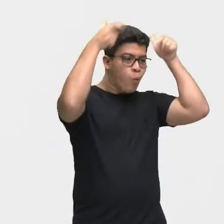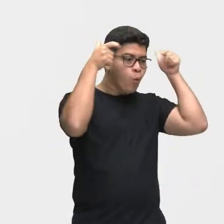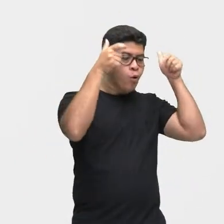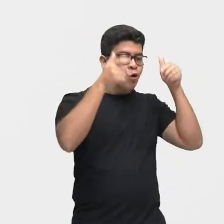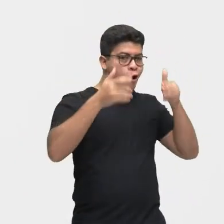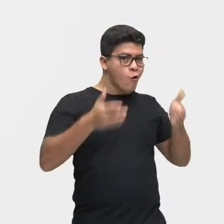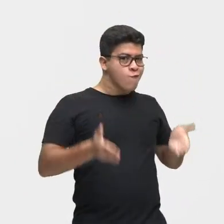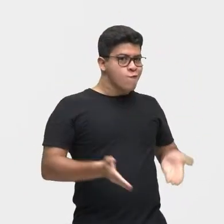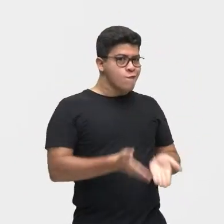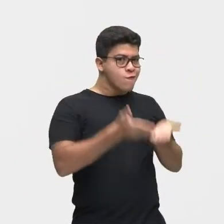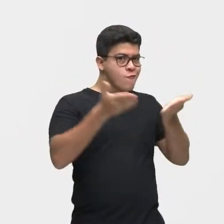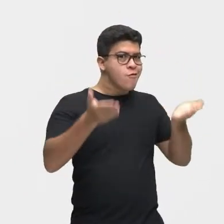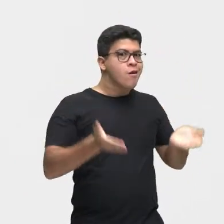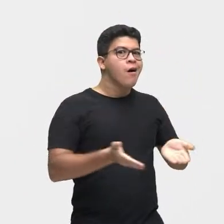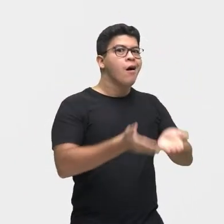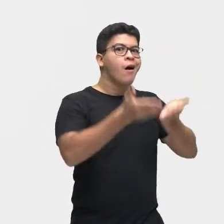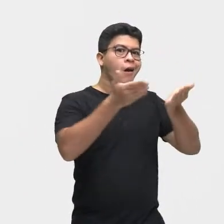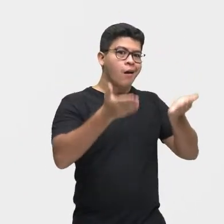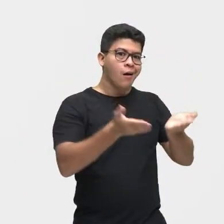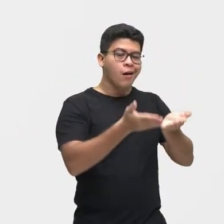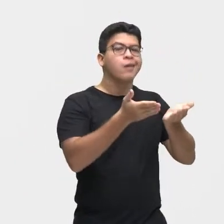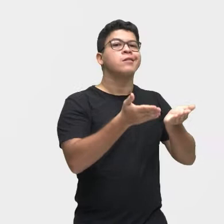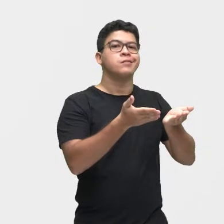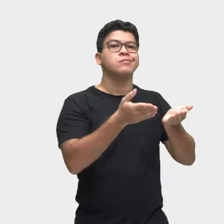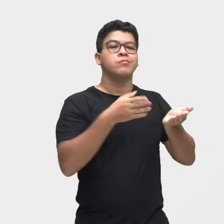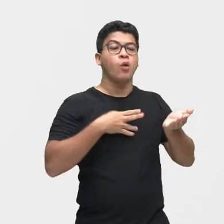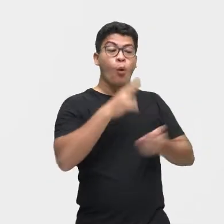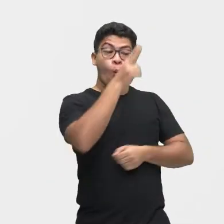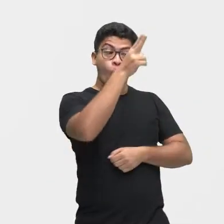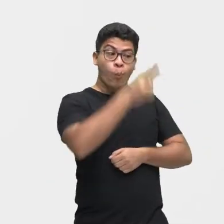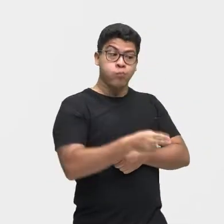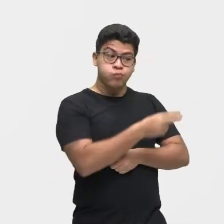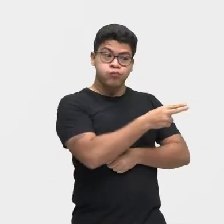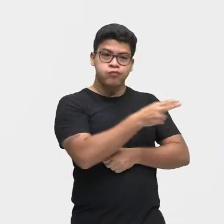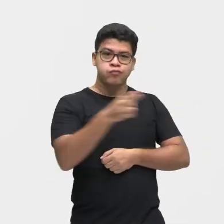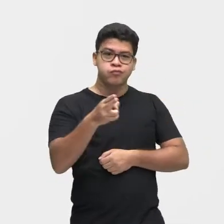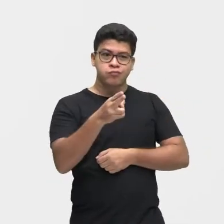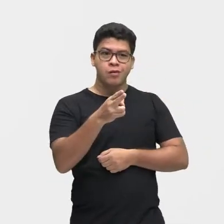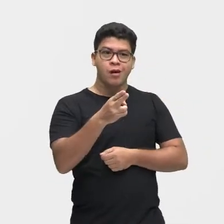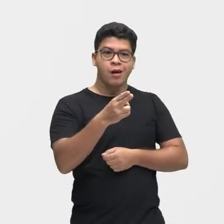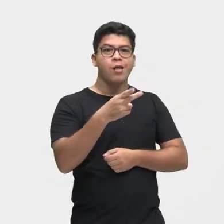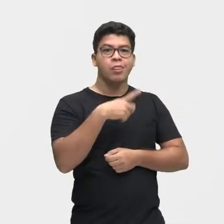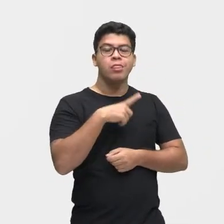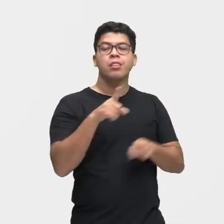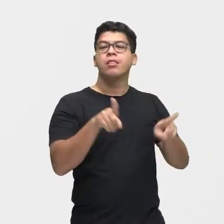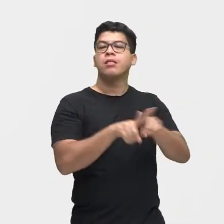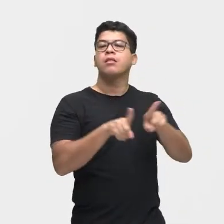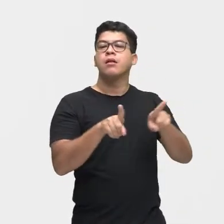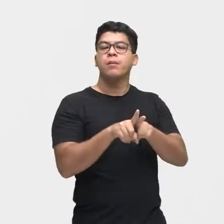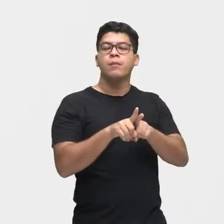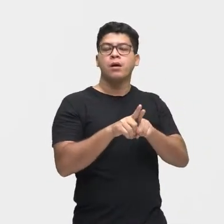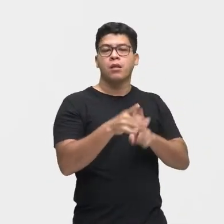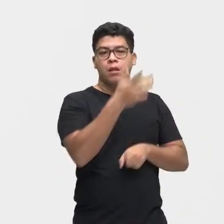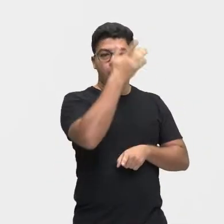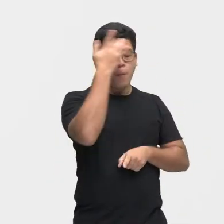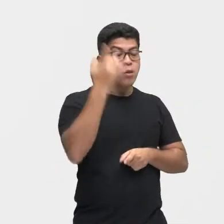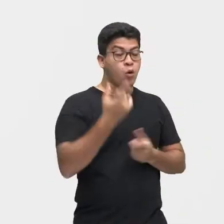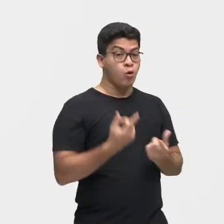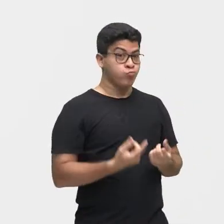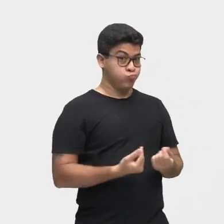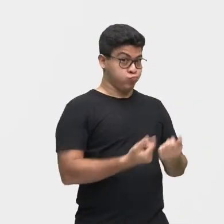tem o poder ali dos senhores feudais e da nobreza e do clero, né, que vão ali estar sendo enfraquecido.